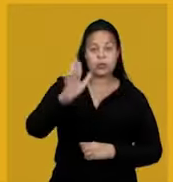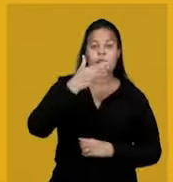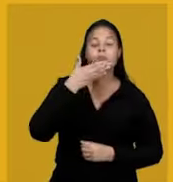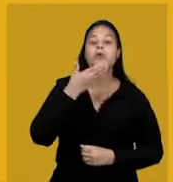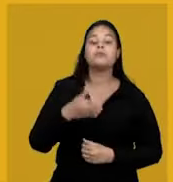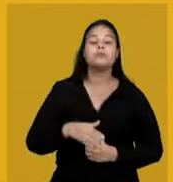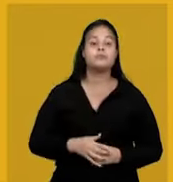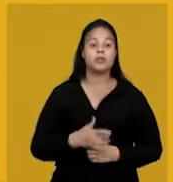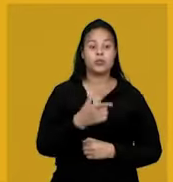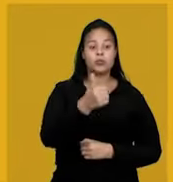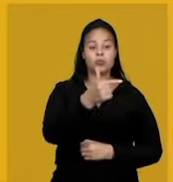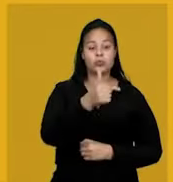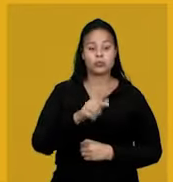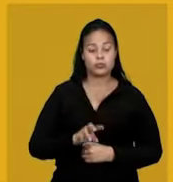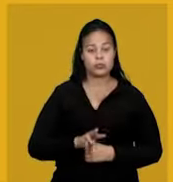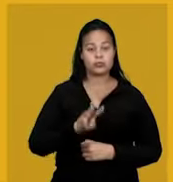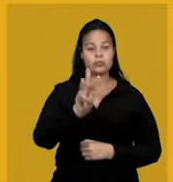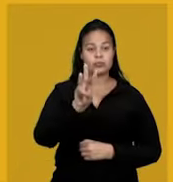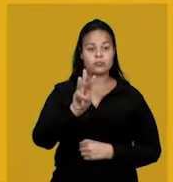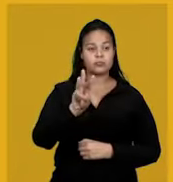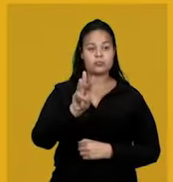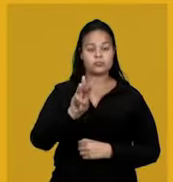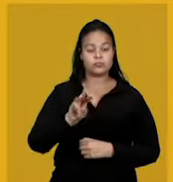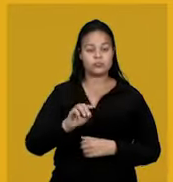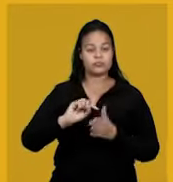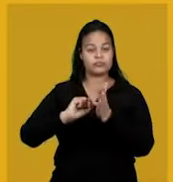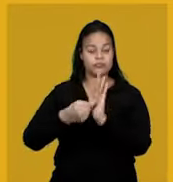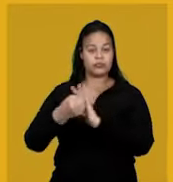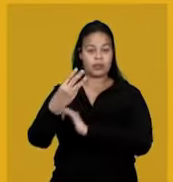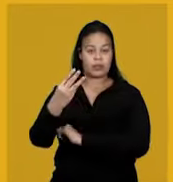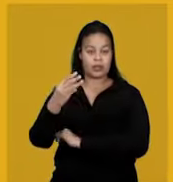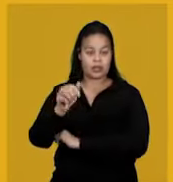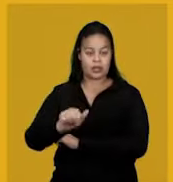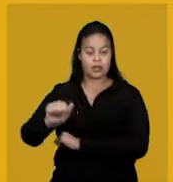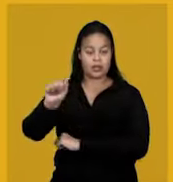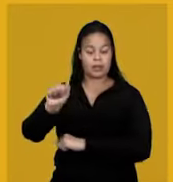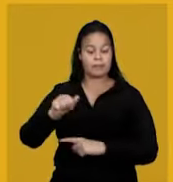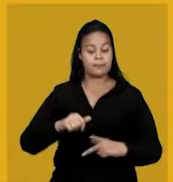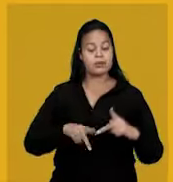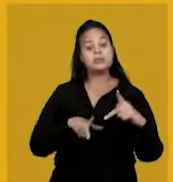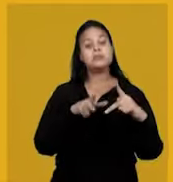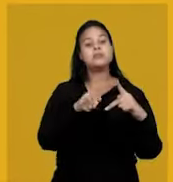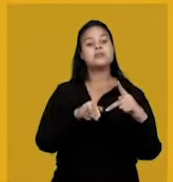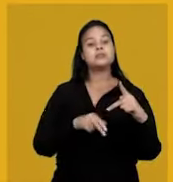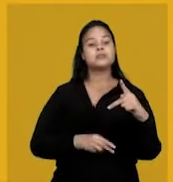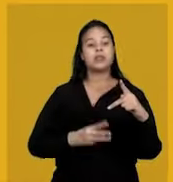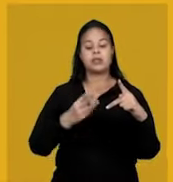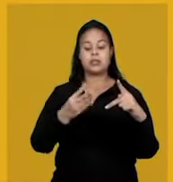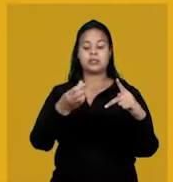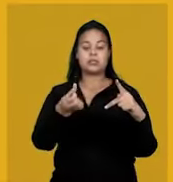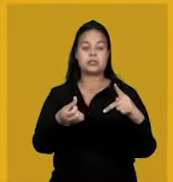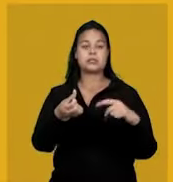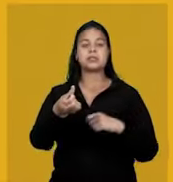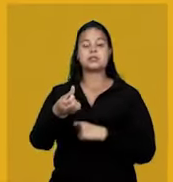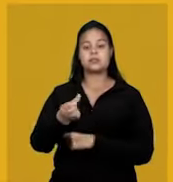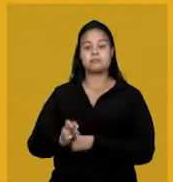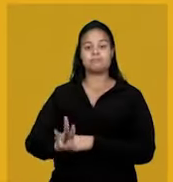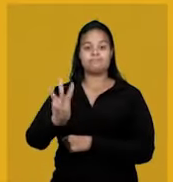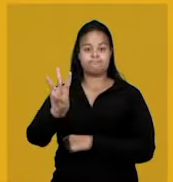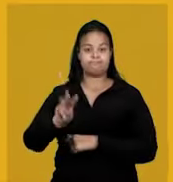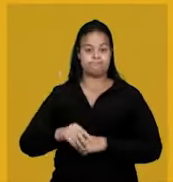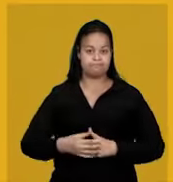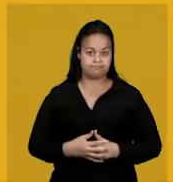ser 12 volts vezes 3 amperes, a potência vai ser de 36